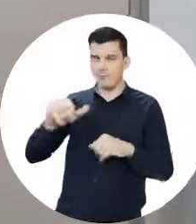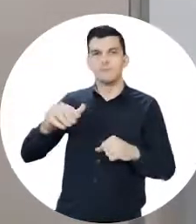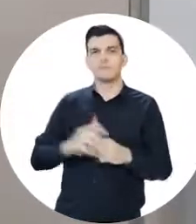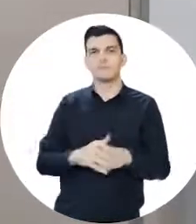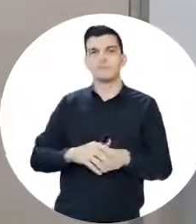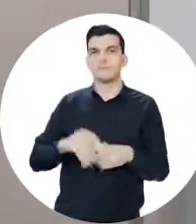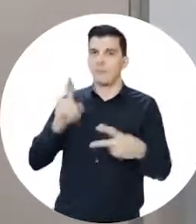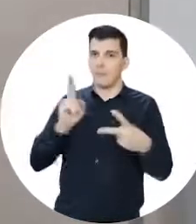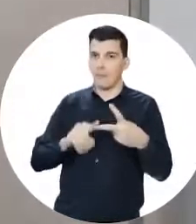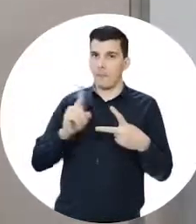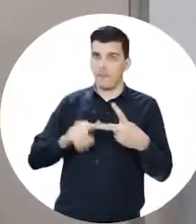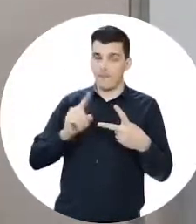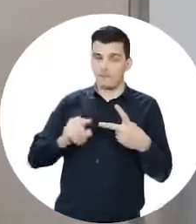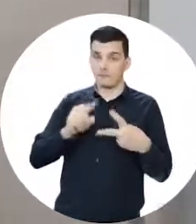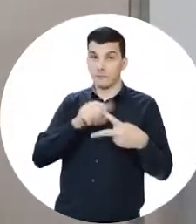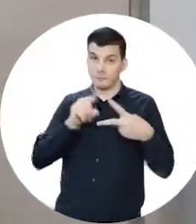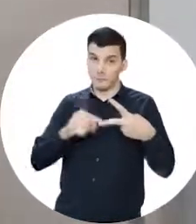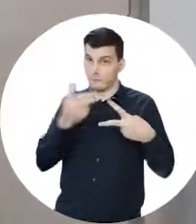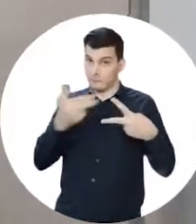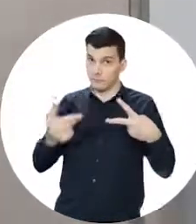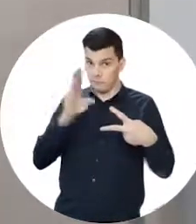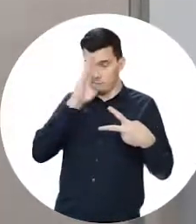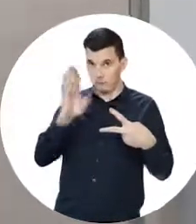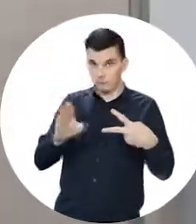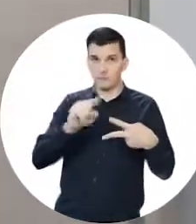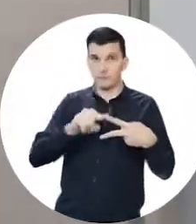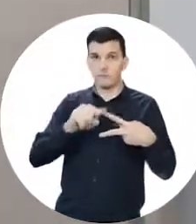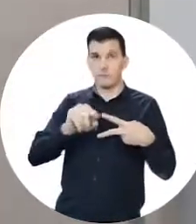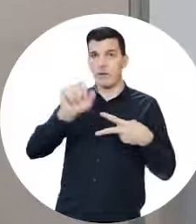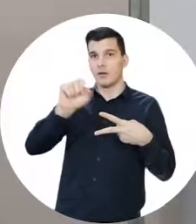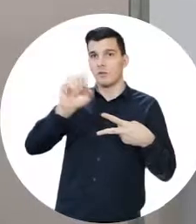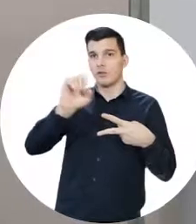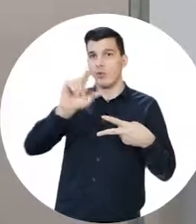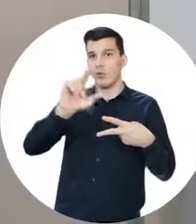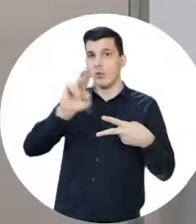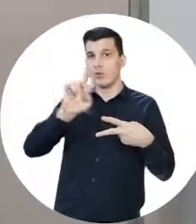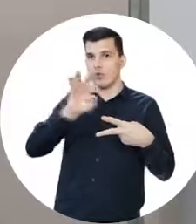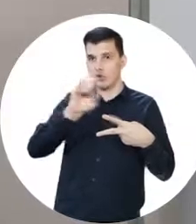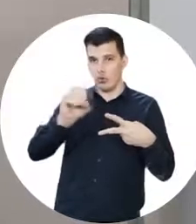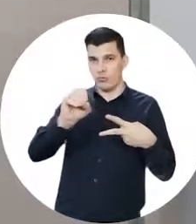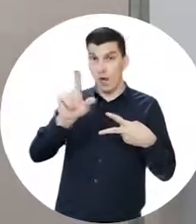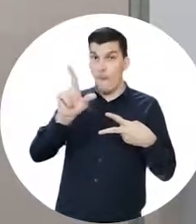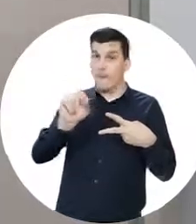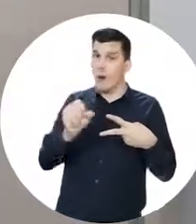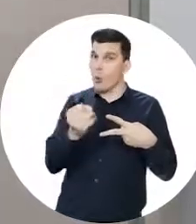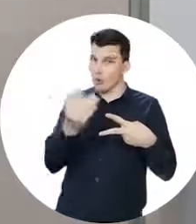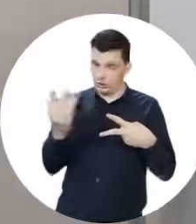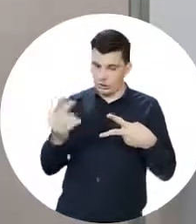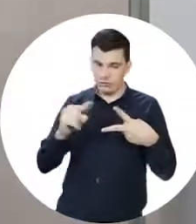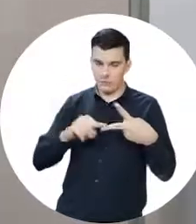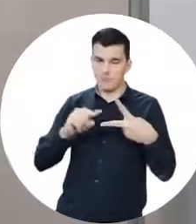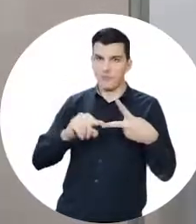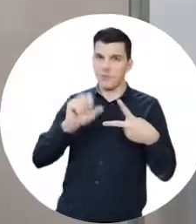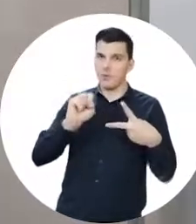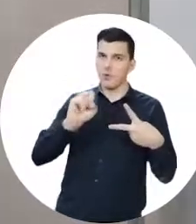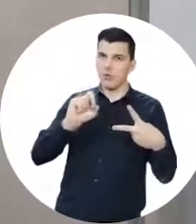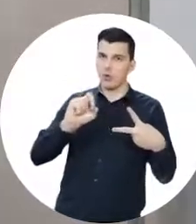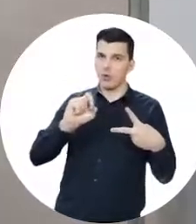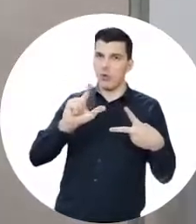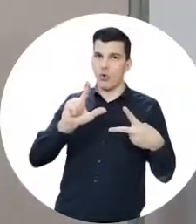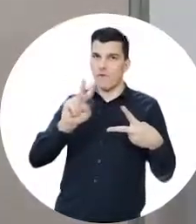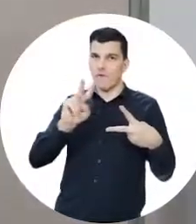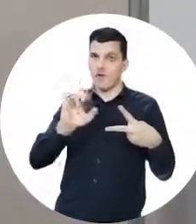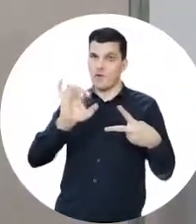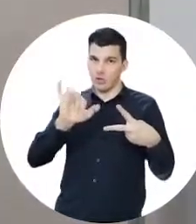são compostas por dois componentes principais: soluto, menor quantidade dentro do sistema, solvente,